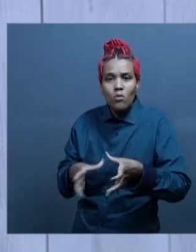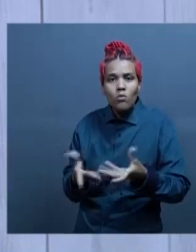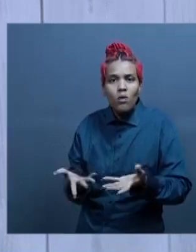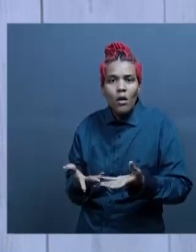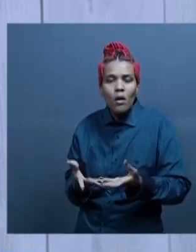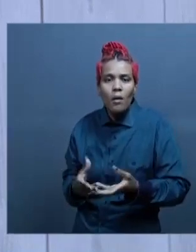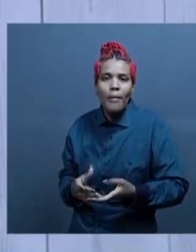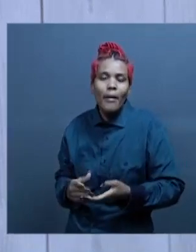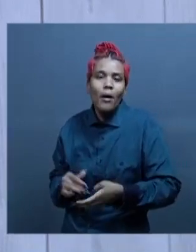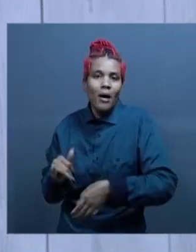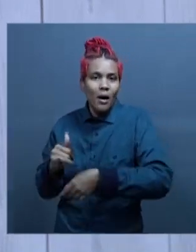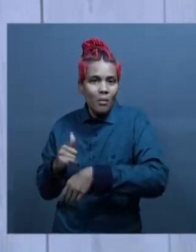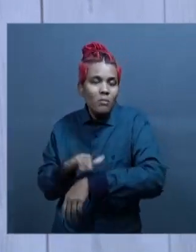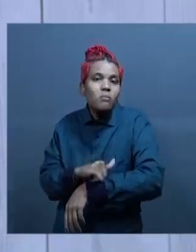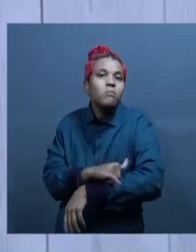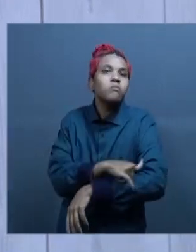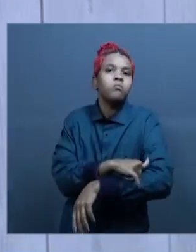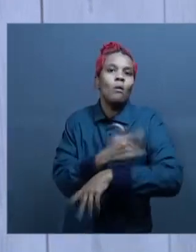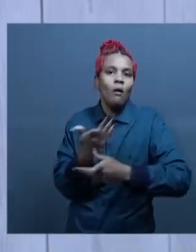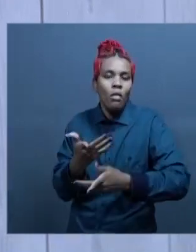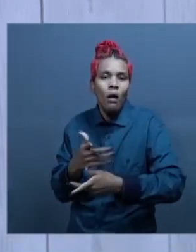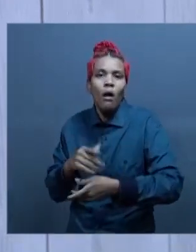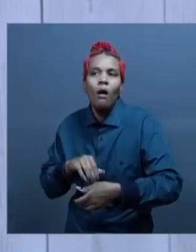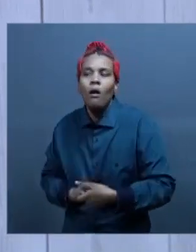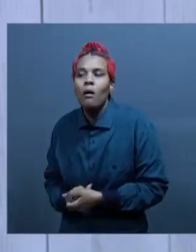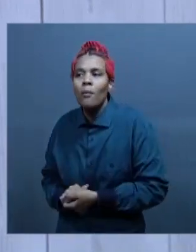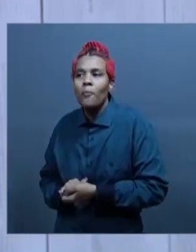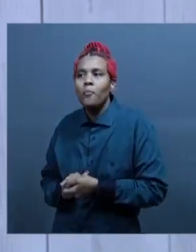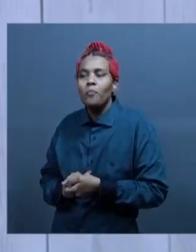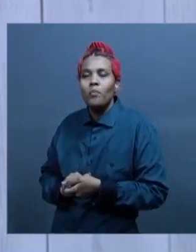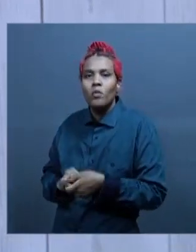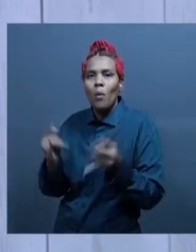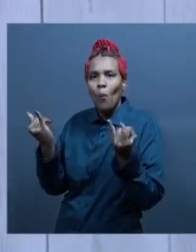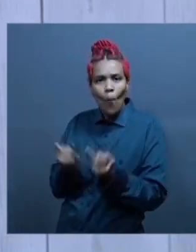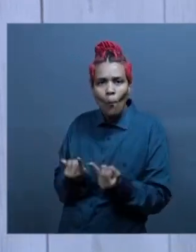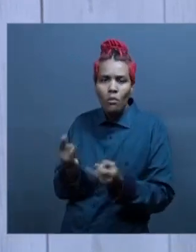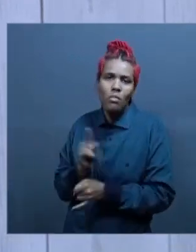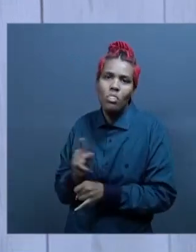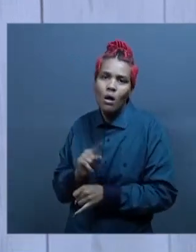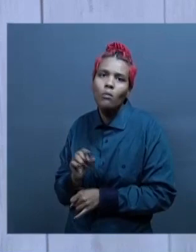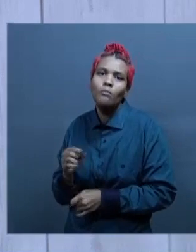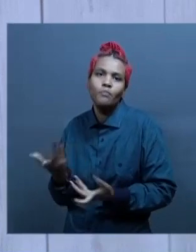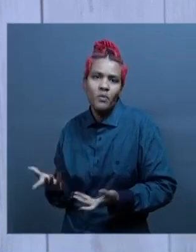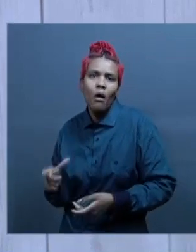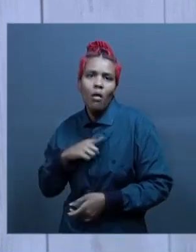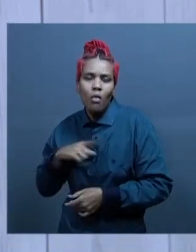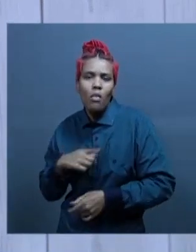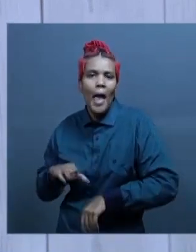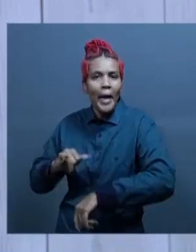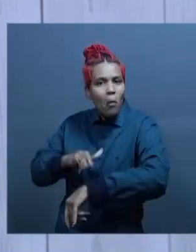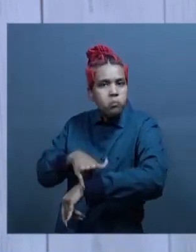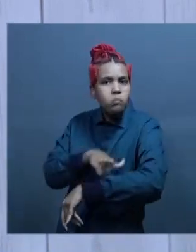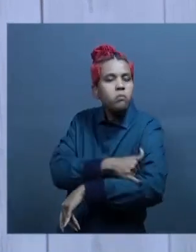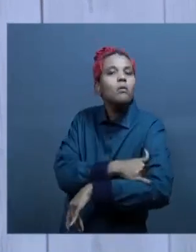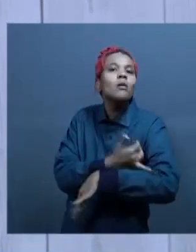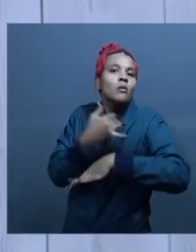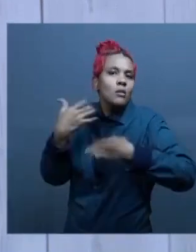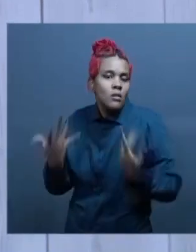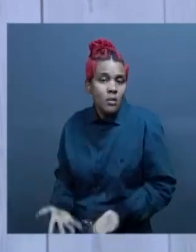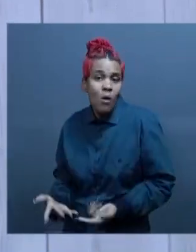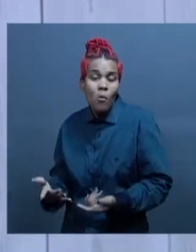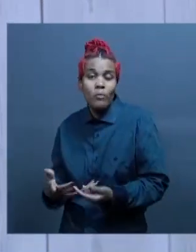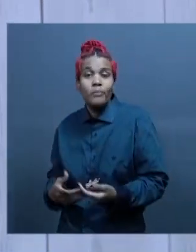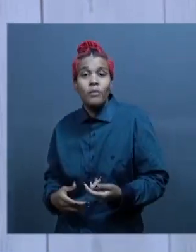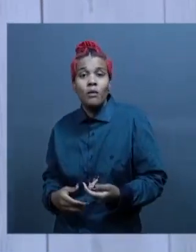demonstrar muito legal né e da mesma forma acontecendo com o público de terceira idade então ou você não